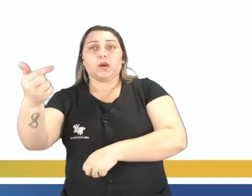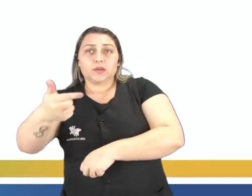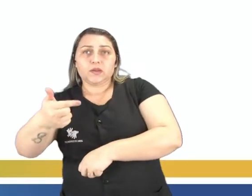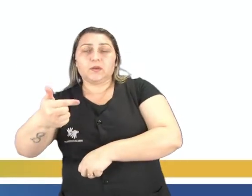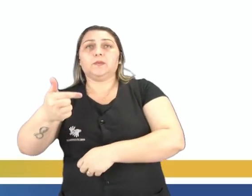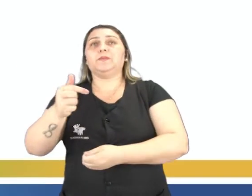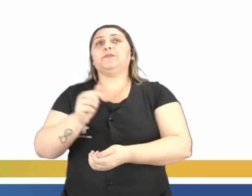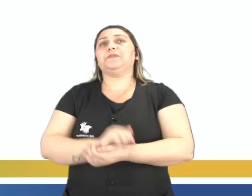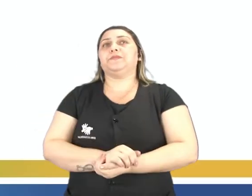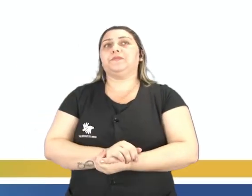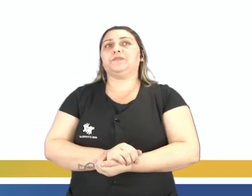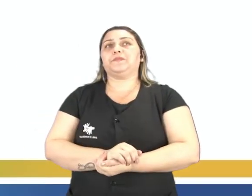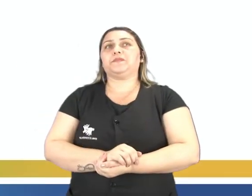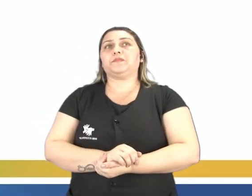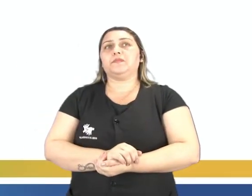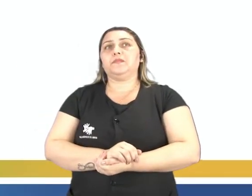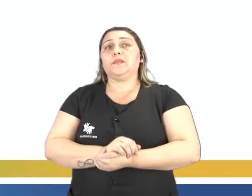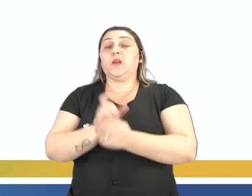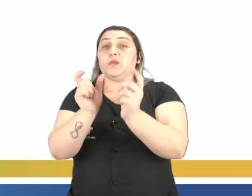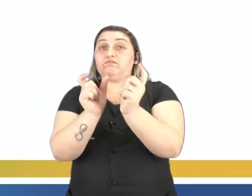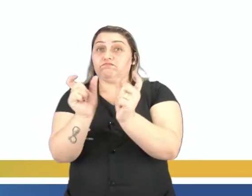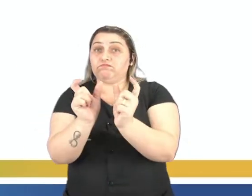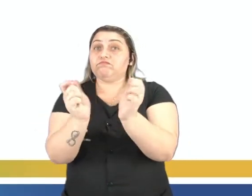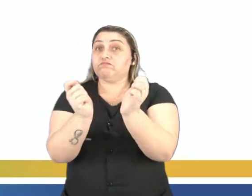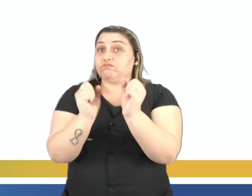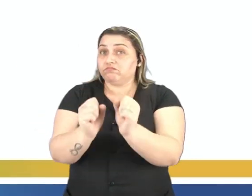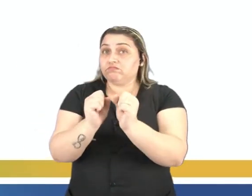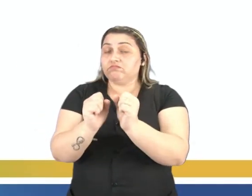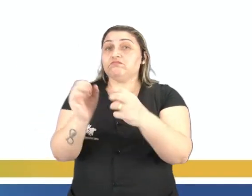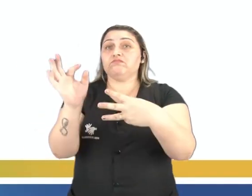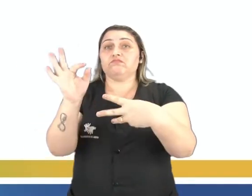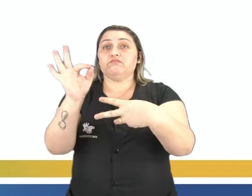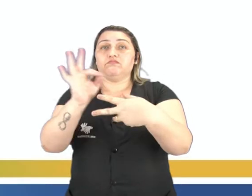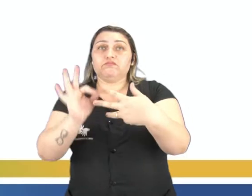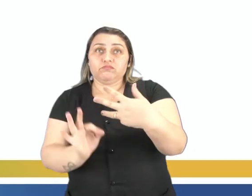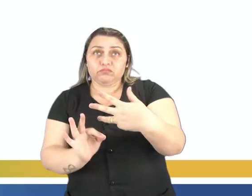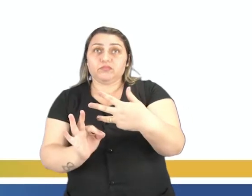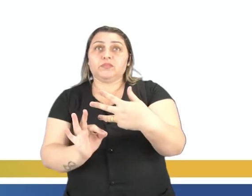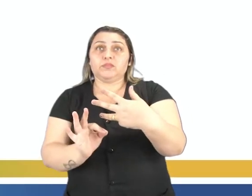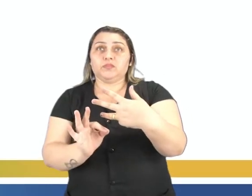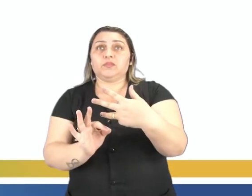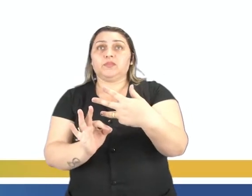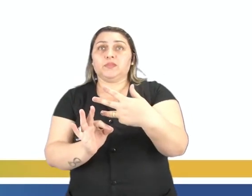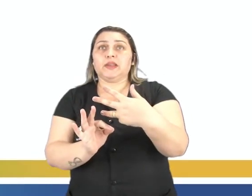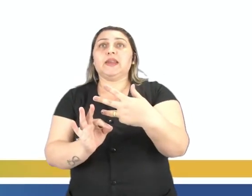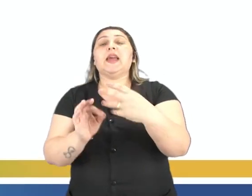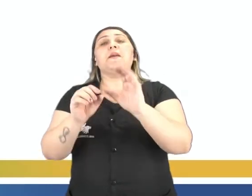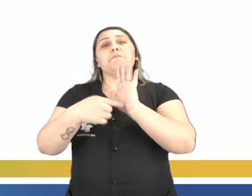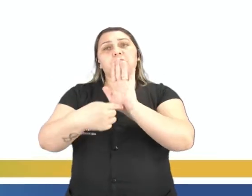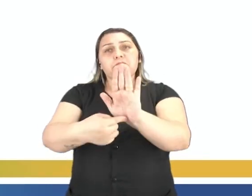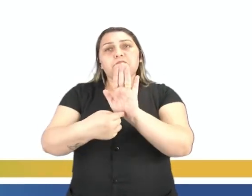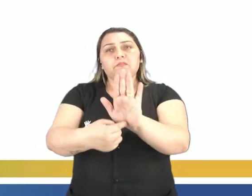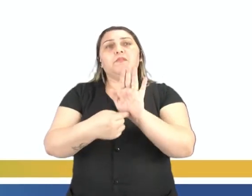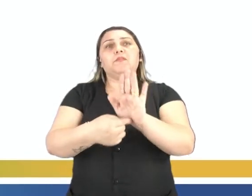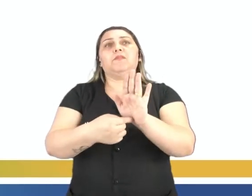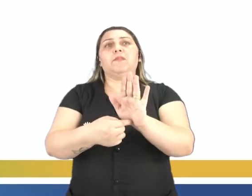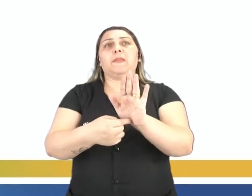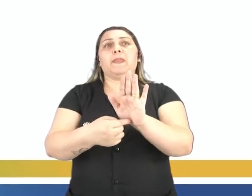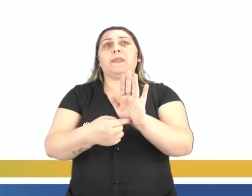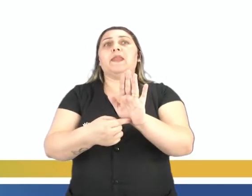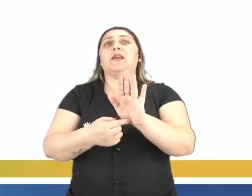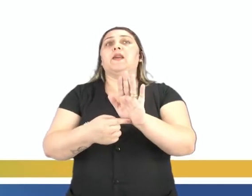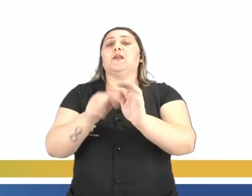oxigênio. Bom, eles podem ser classificados de acordo com o comportamento que eles apresentam diante